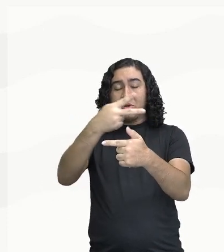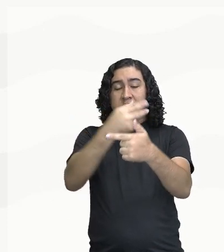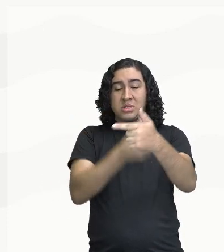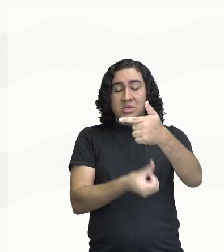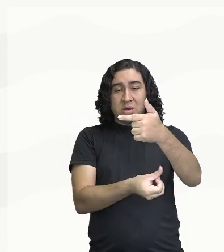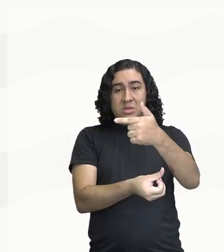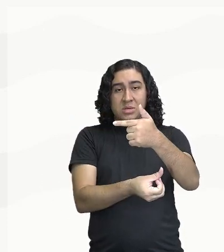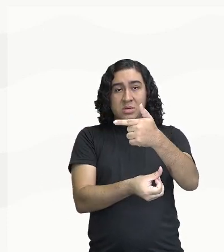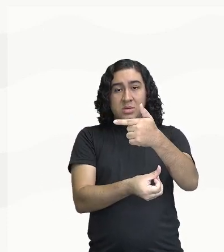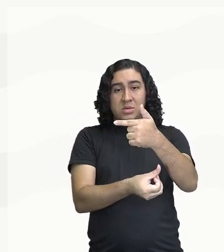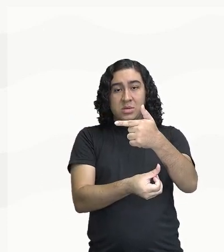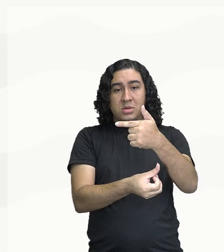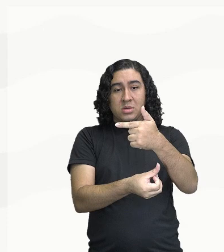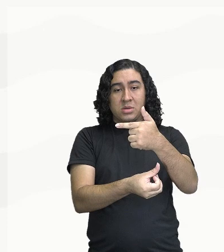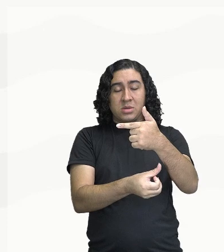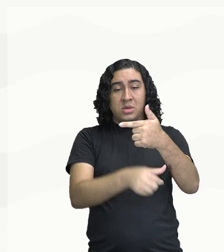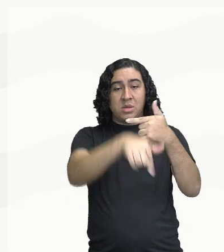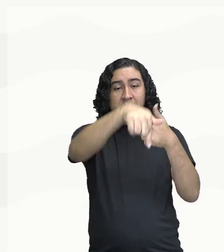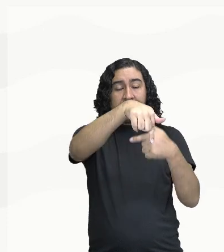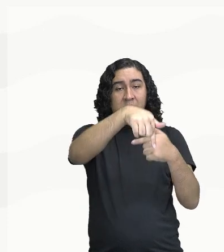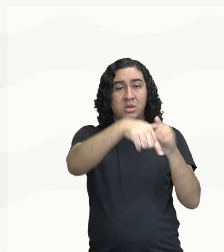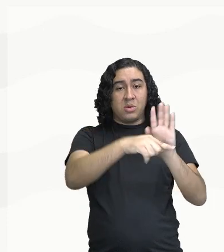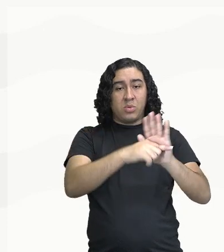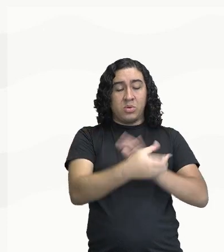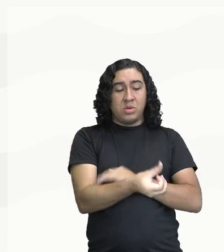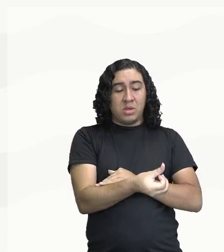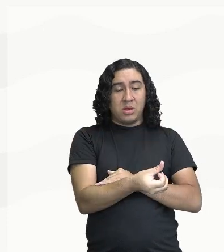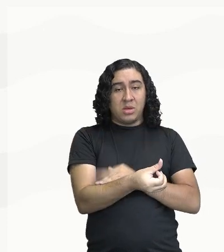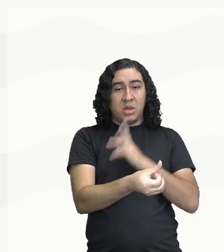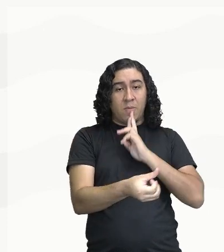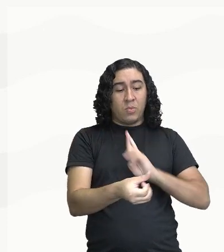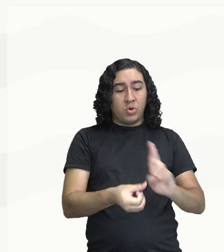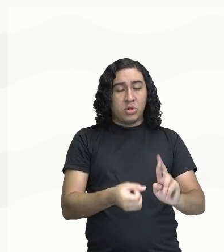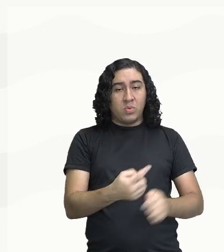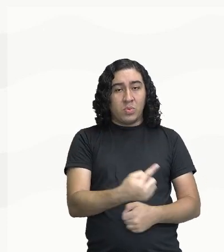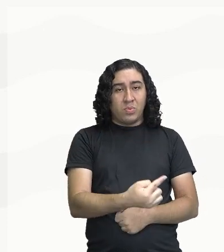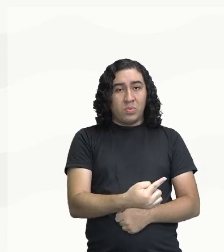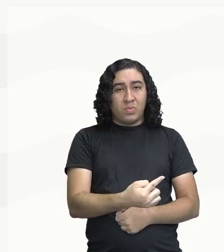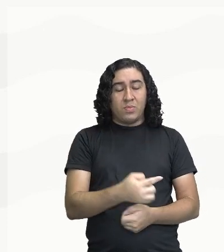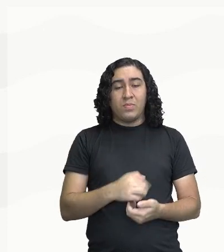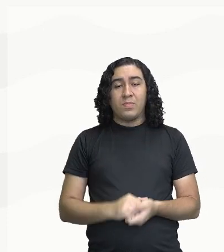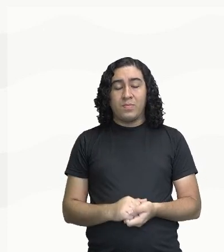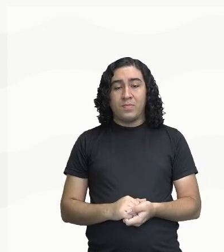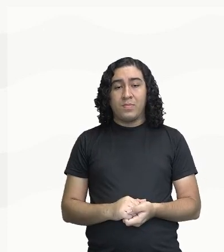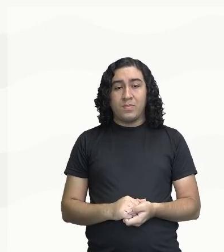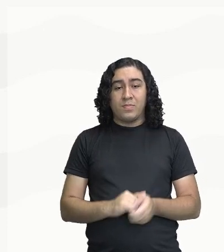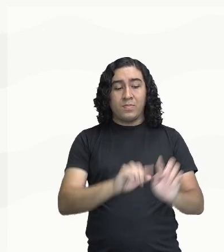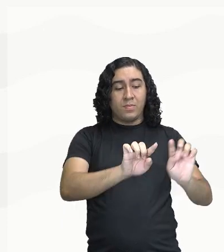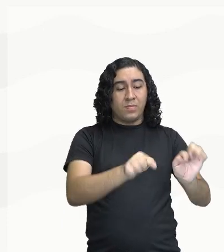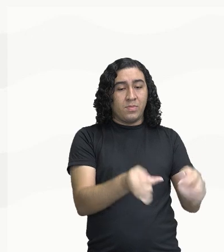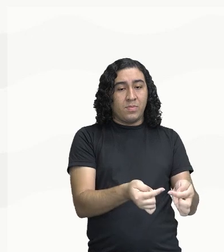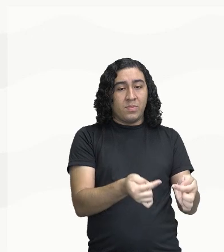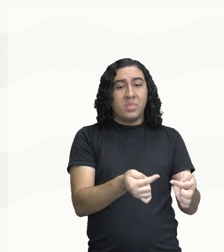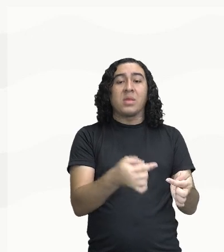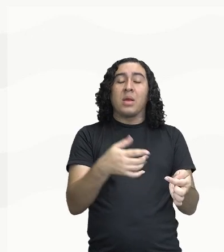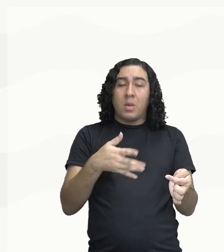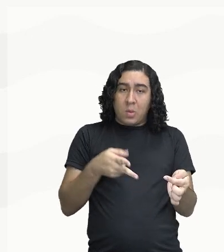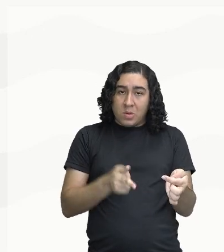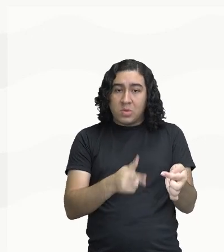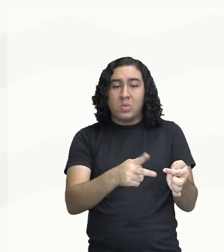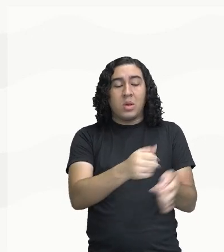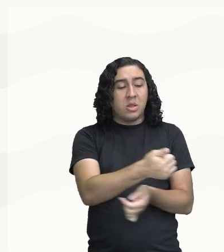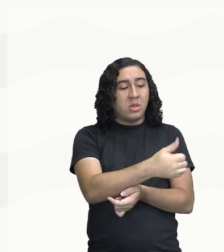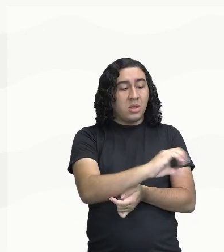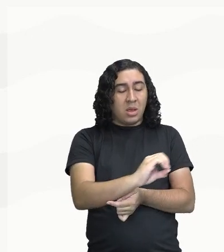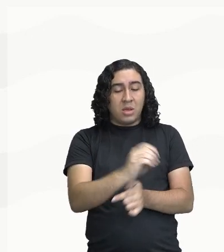6. 7 menos 6, sobrou 1. Então, a gente acrescenta o 0 e continua